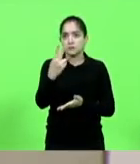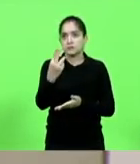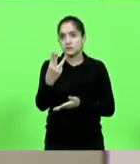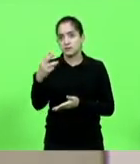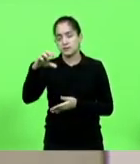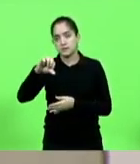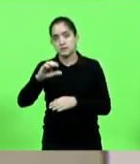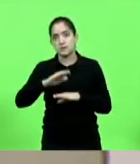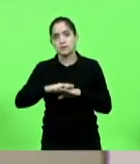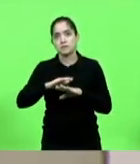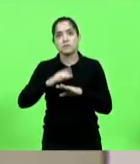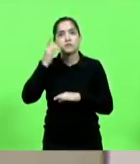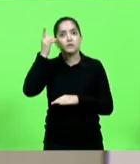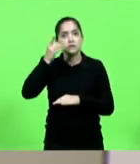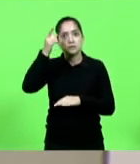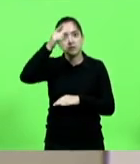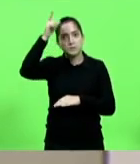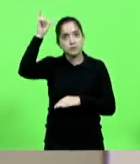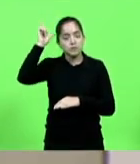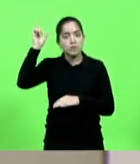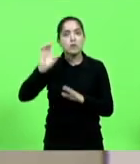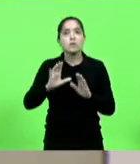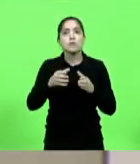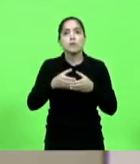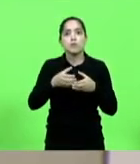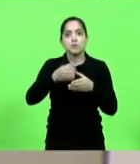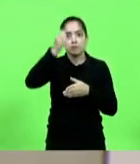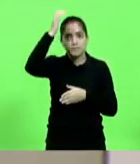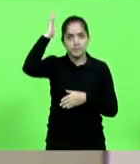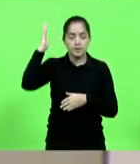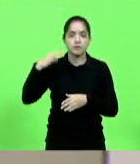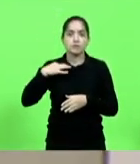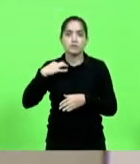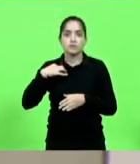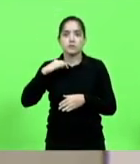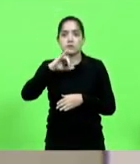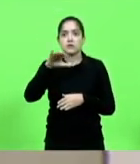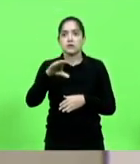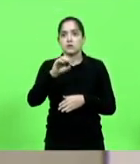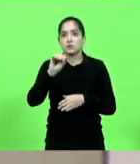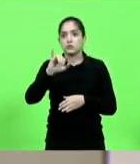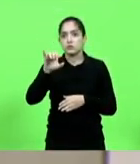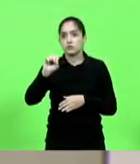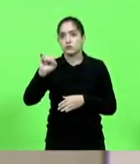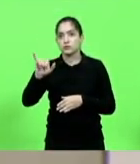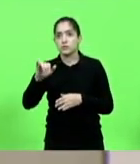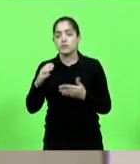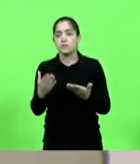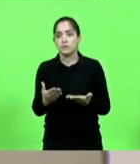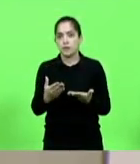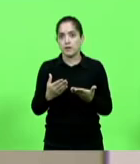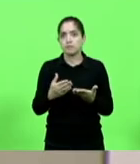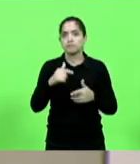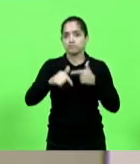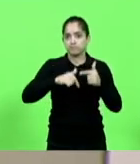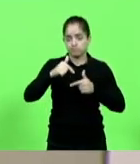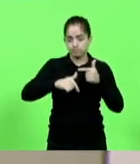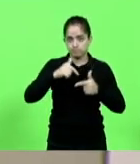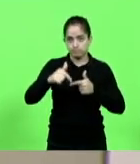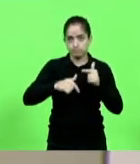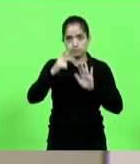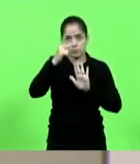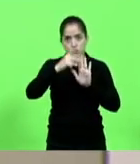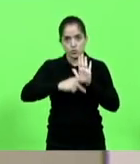deputado Sargento Lima, cumprimentando o bombeiro voluntário, senhor Odaíro José de Farias, pelos serviços prestados na condução do projeto Bombeiro